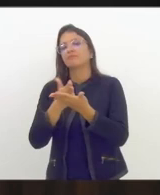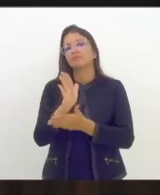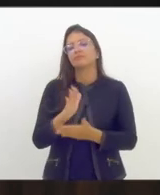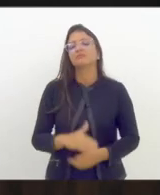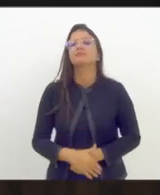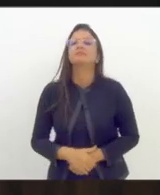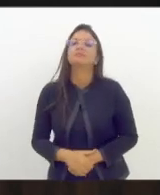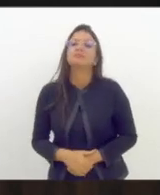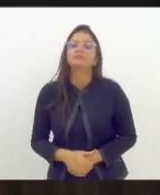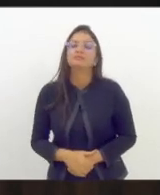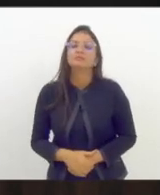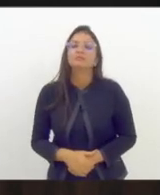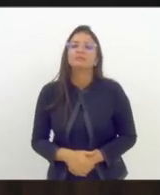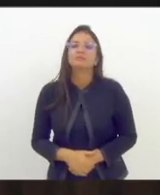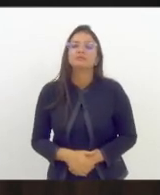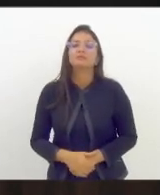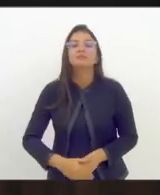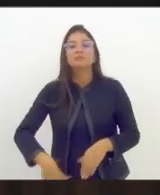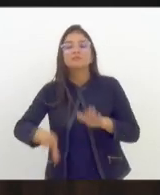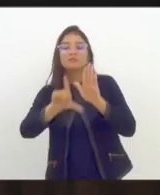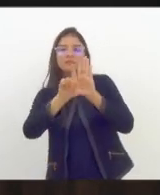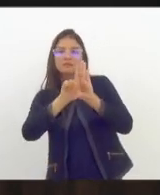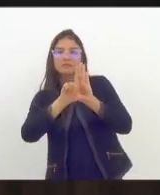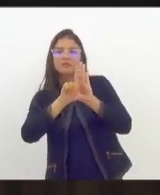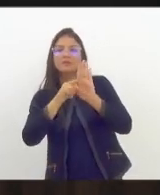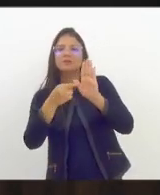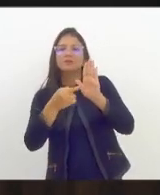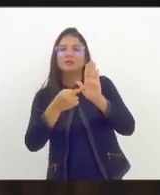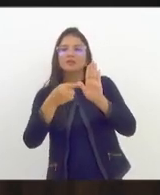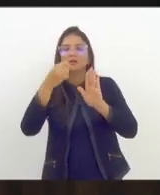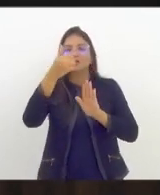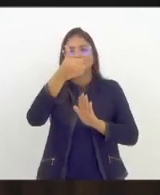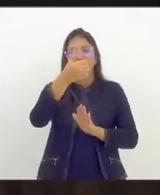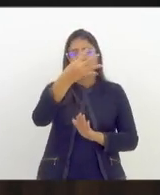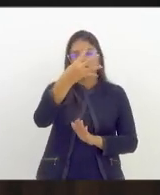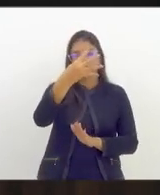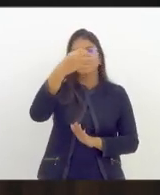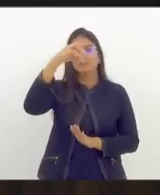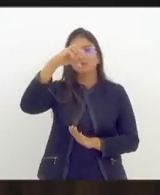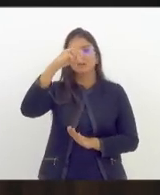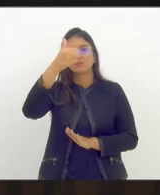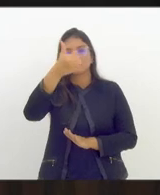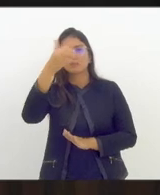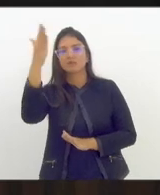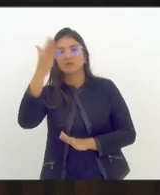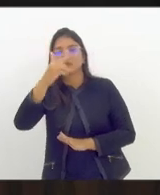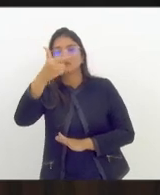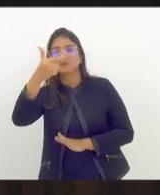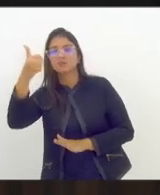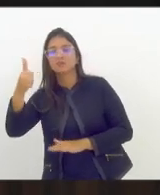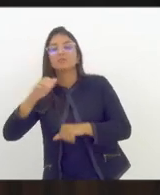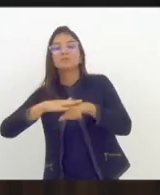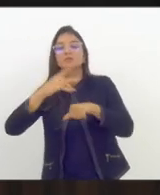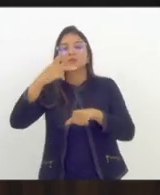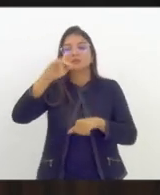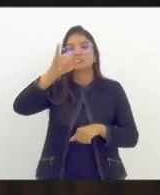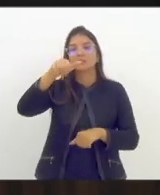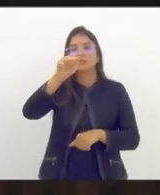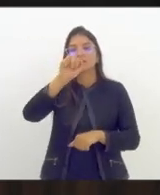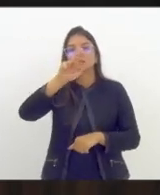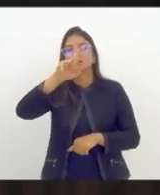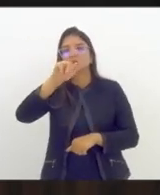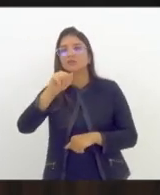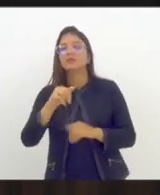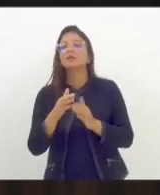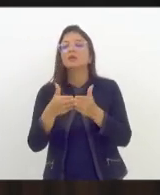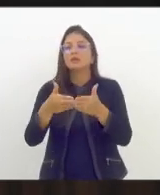Indicação legislativa 491 de 21, de autoria do deputado Jair Bittencourt, que solicita o excelentíssimo